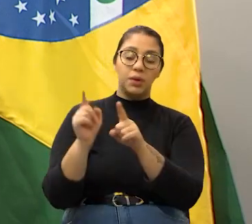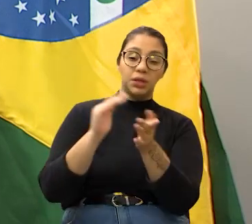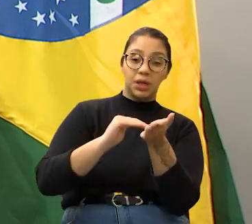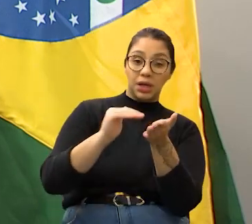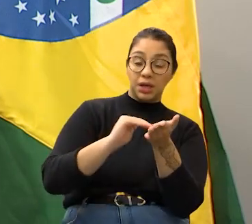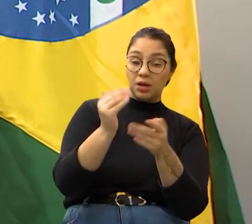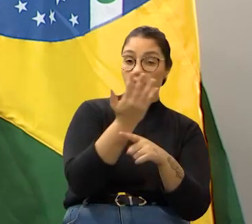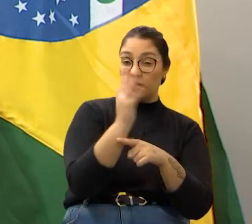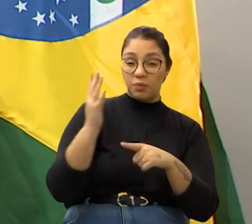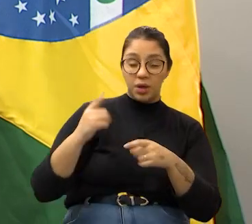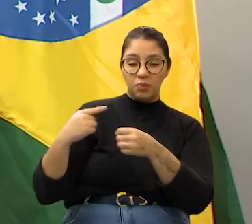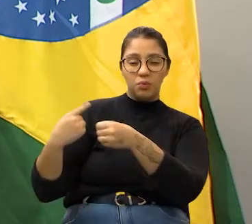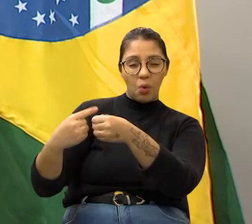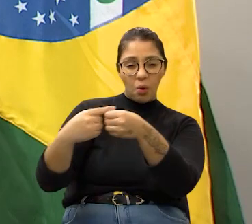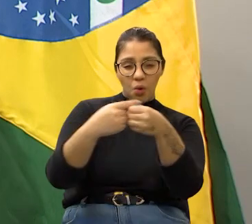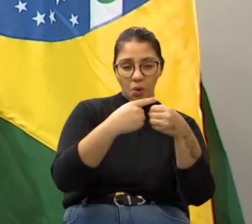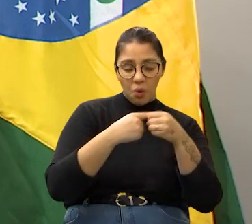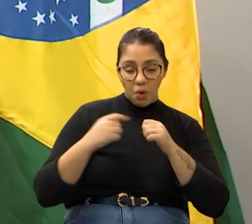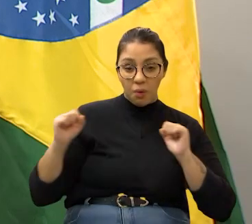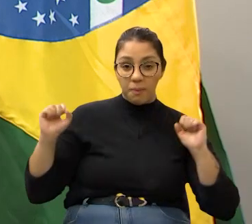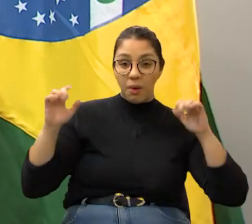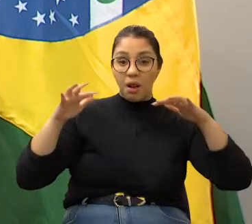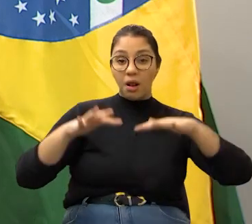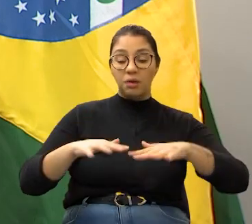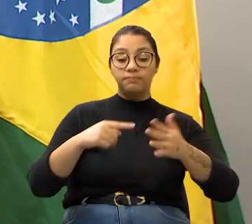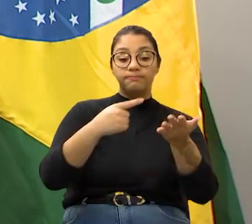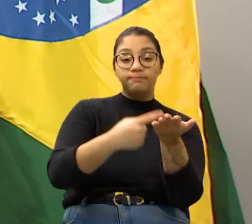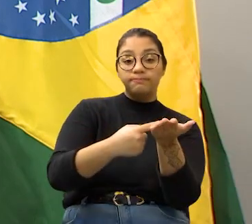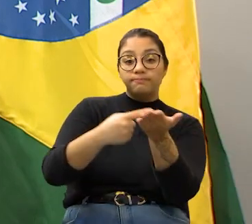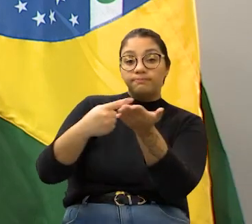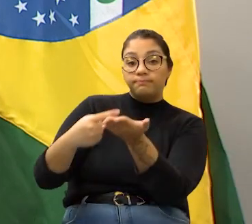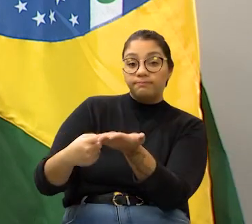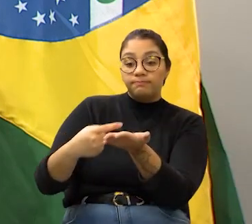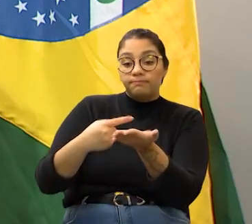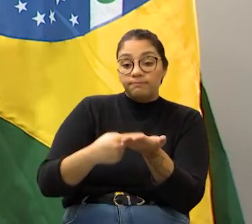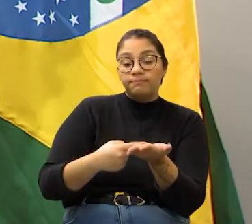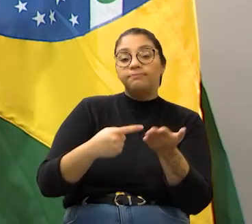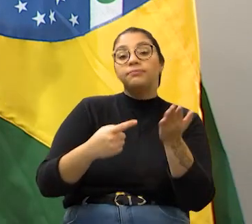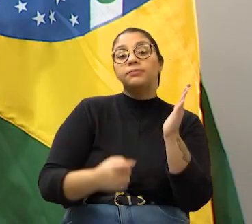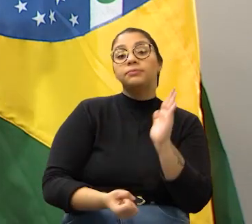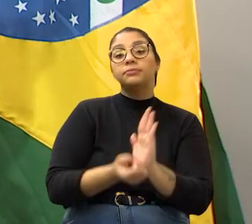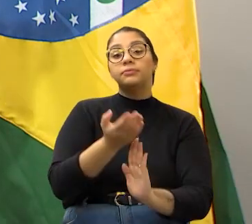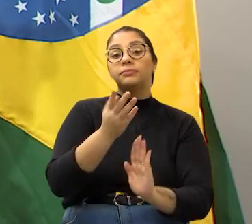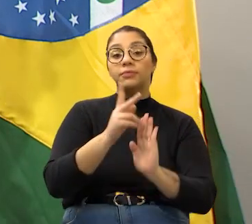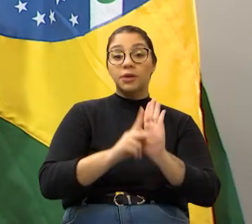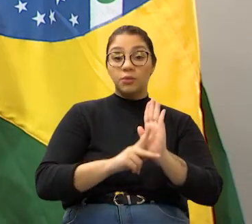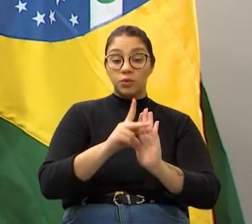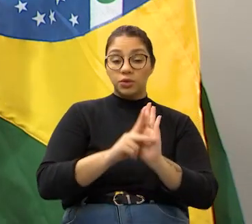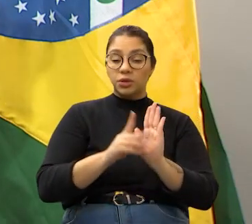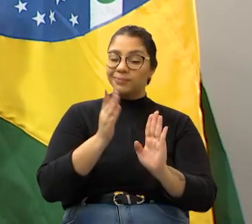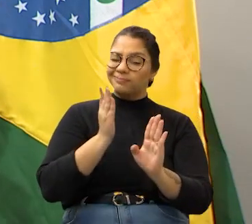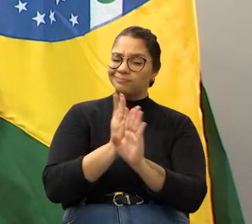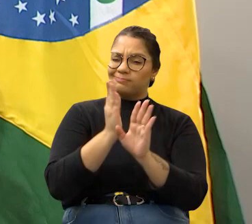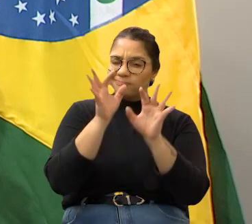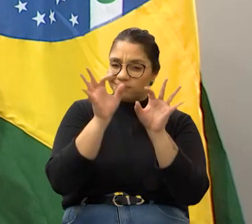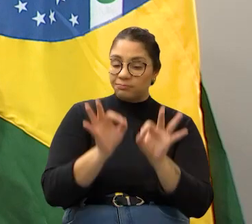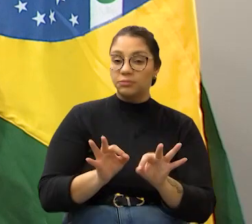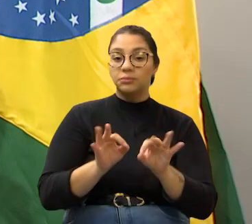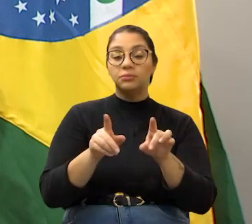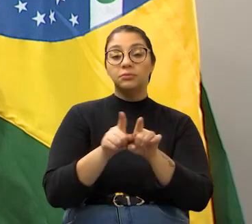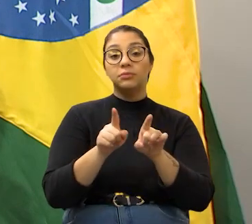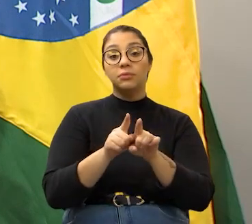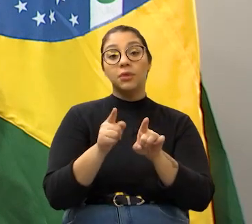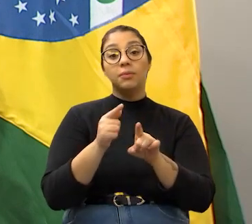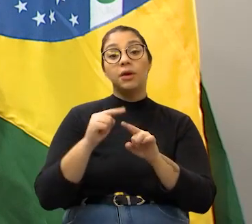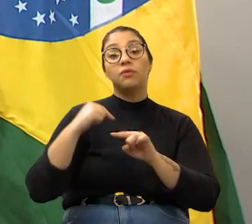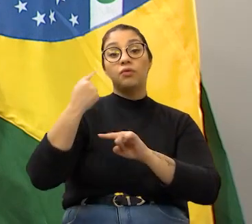de meio ambiente de todos os municípios para combinar, elaborar esse projeto, fazer o diagnóstico e